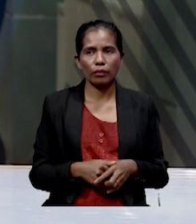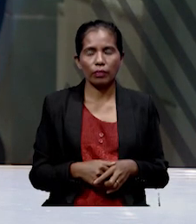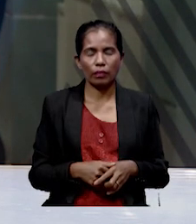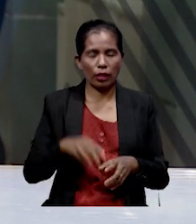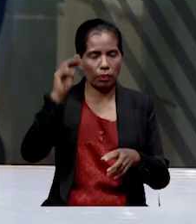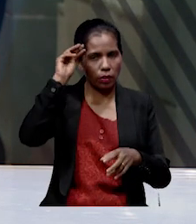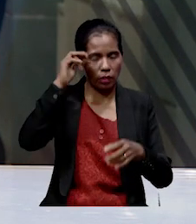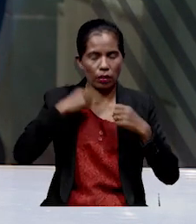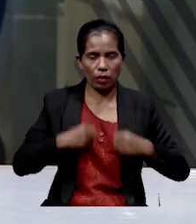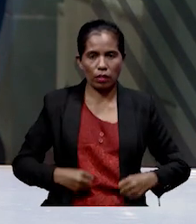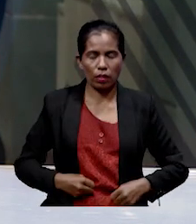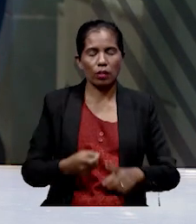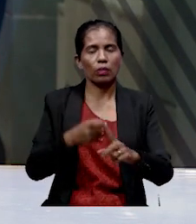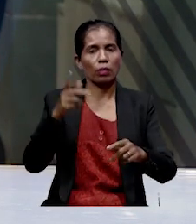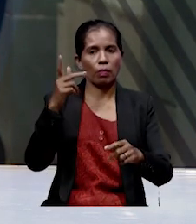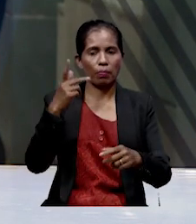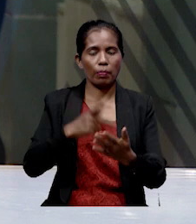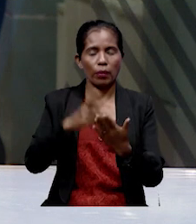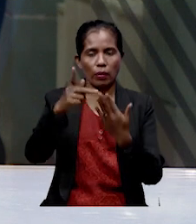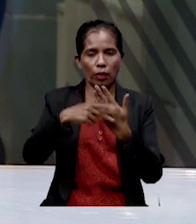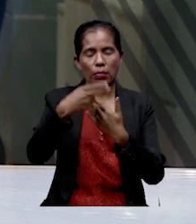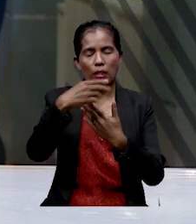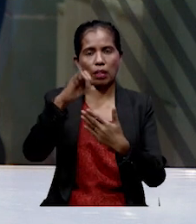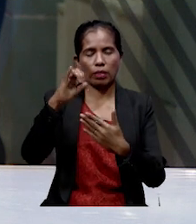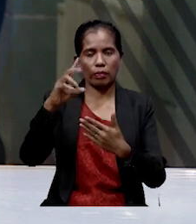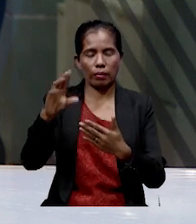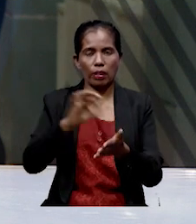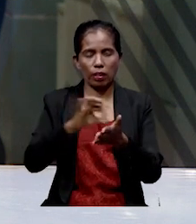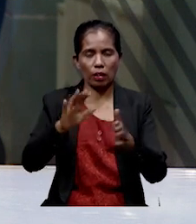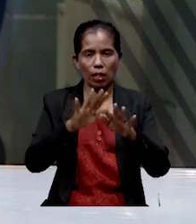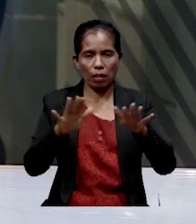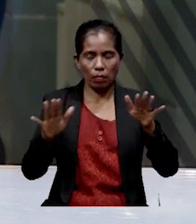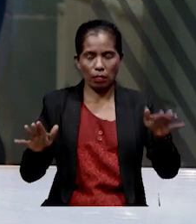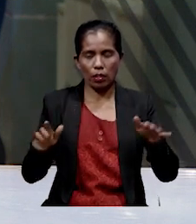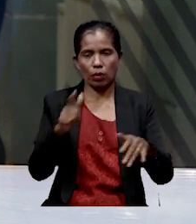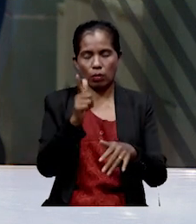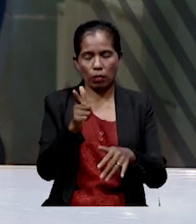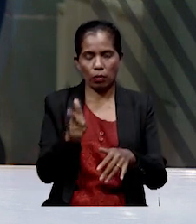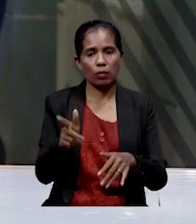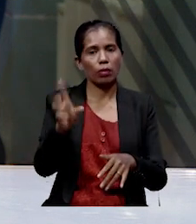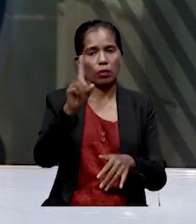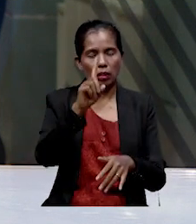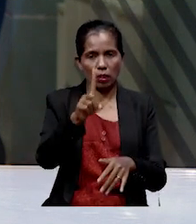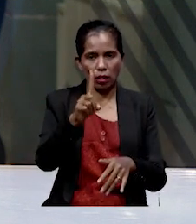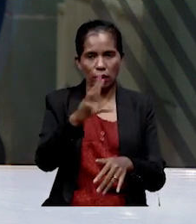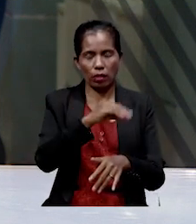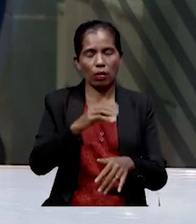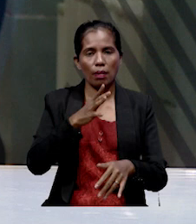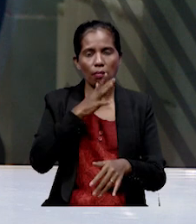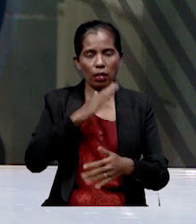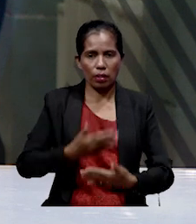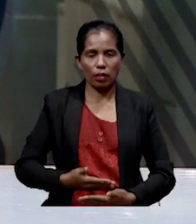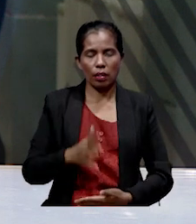Ministério Saúde lihusi programa HIV resista la barik minoridade rua nulu resingida no inangisi rua tolu